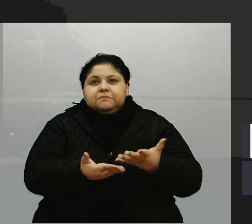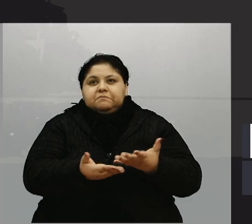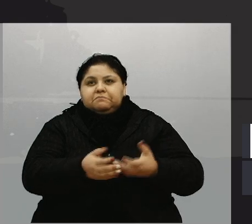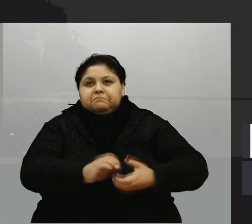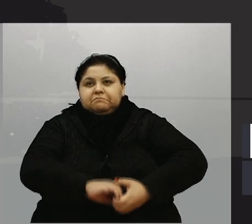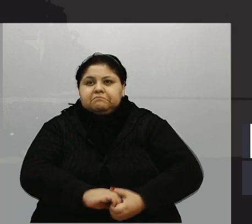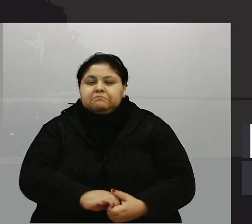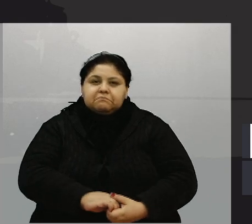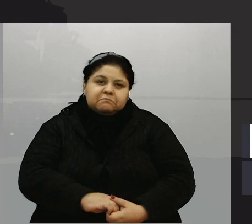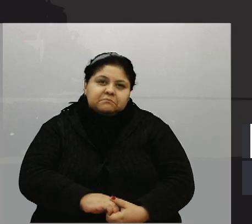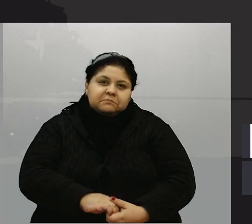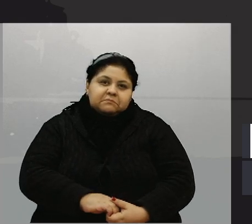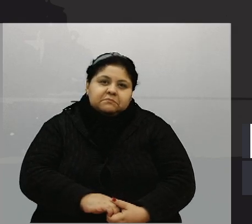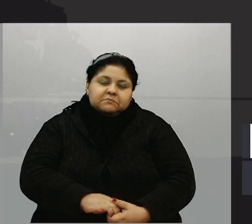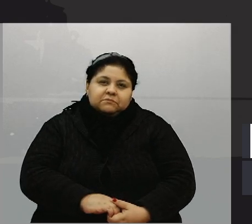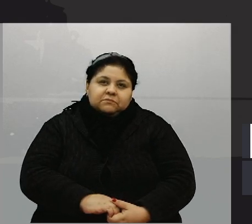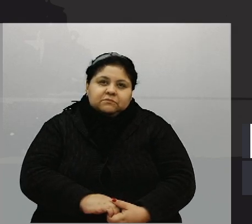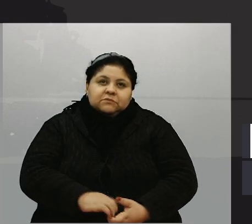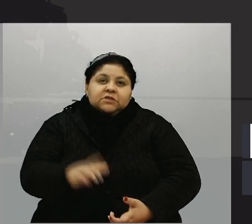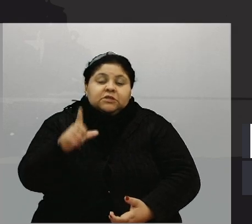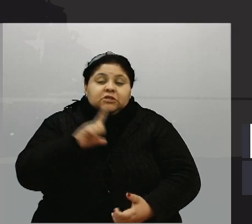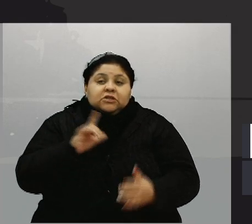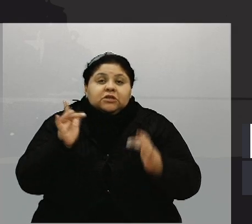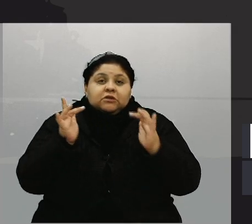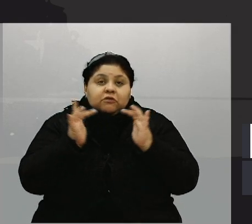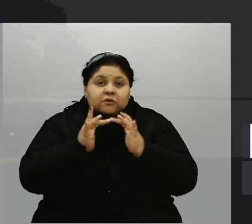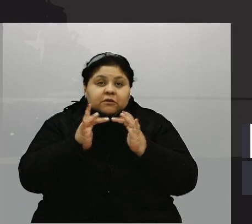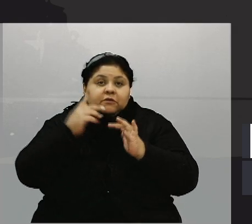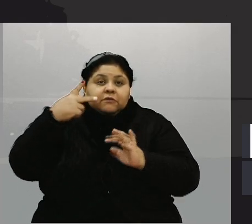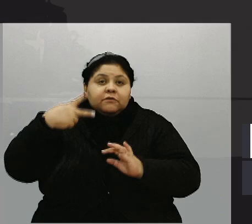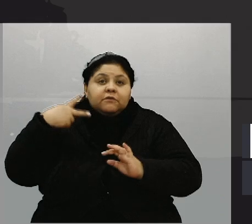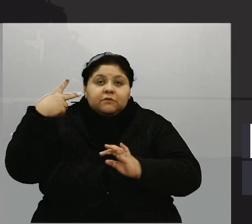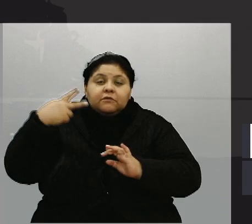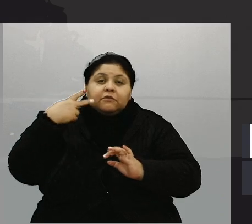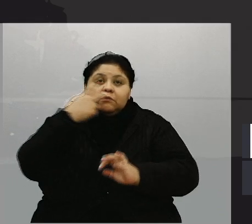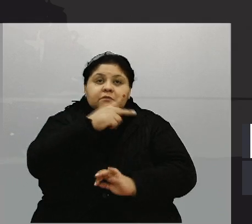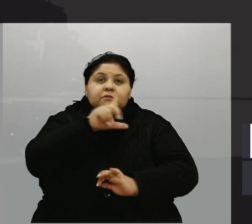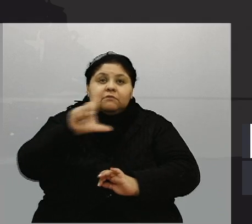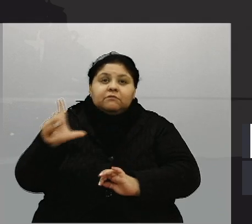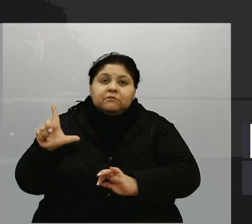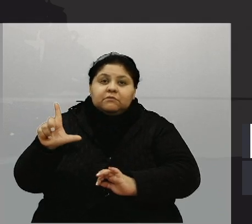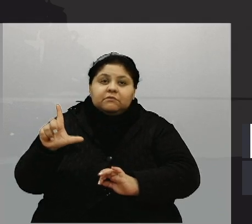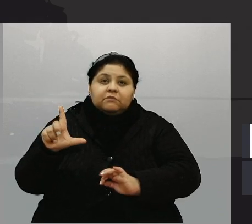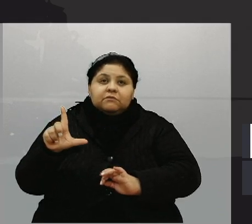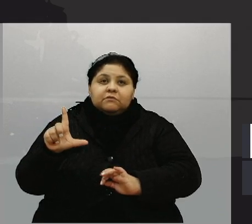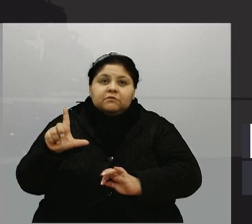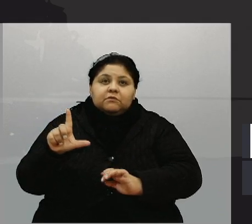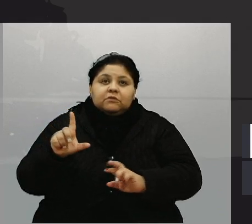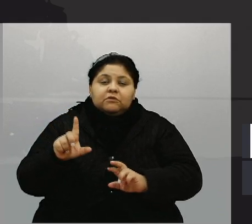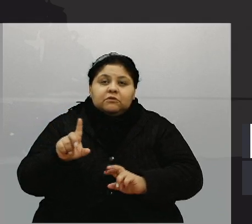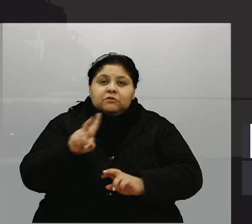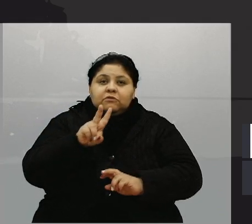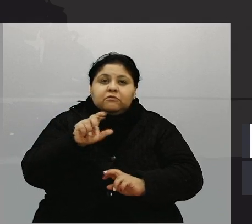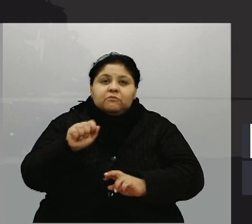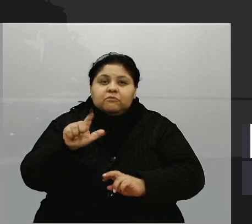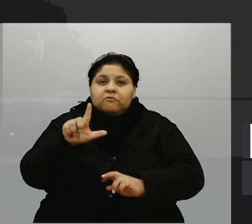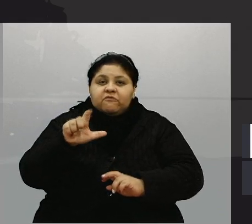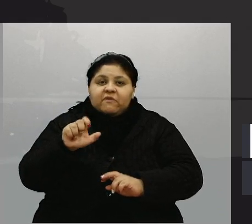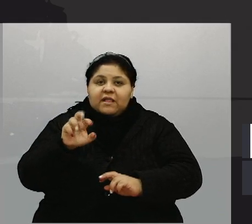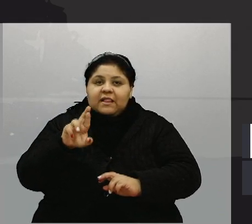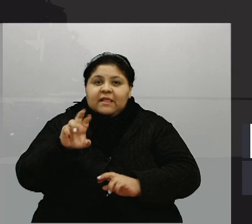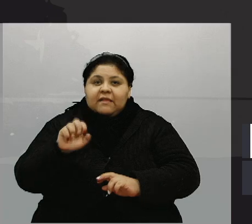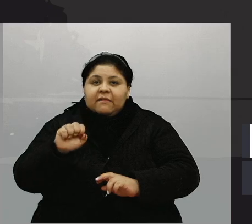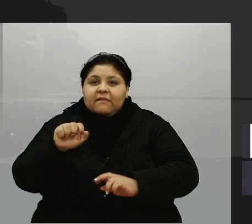Bananal. Tive contato com a vereadora do PL, lá do Vale Real, a engenheira Kátia,